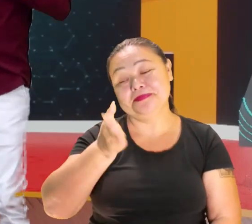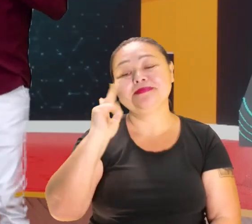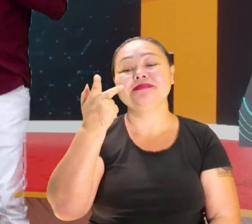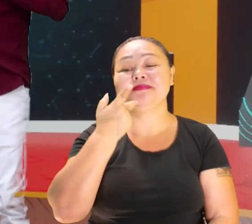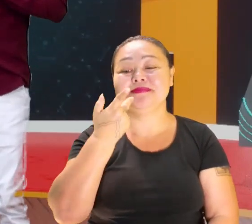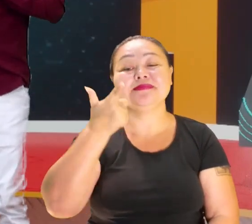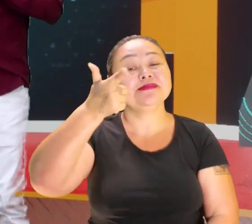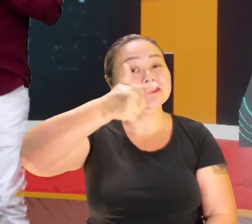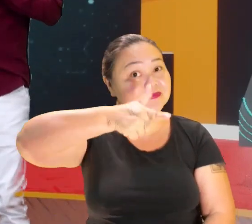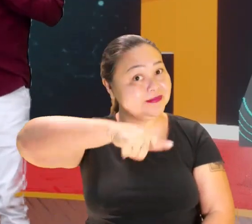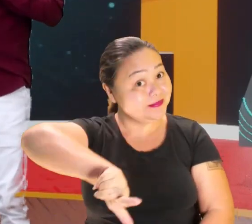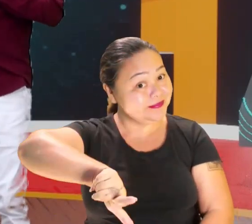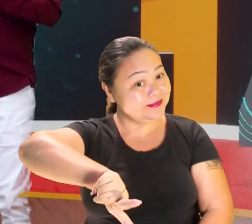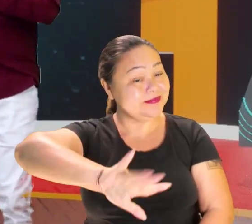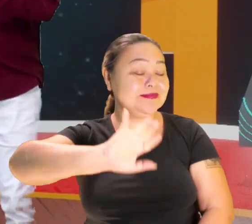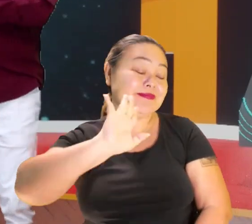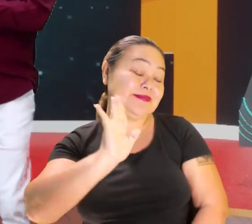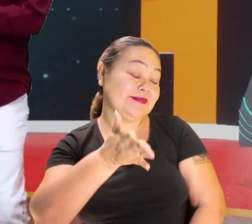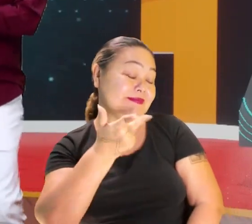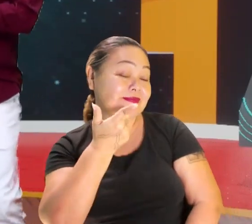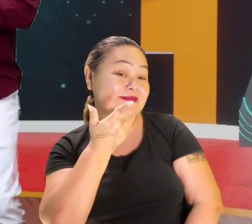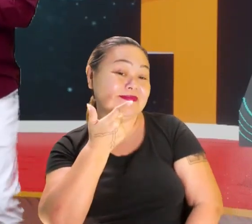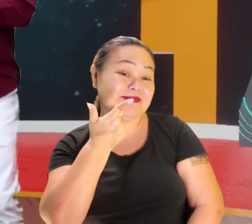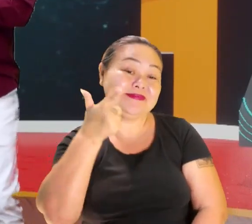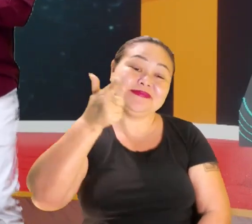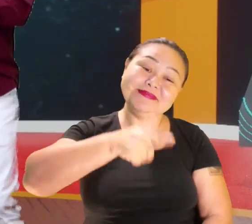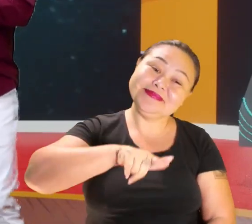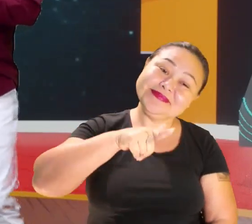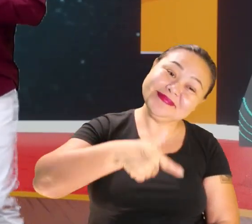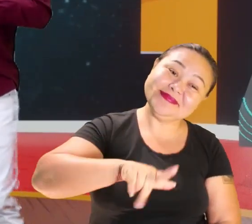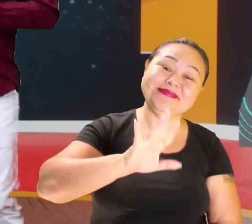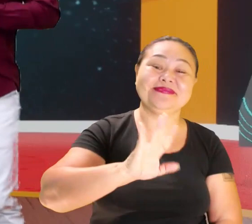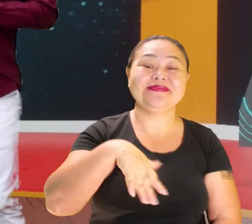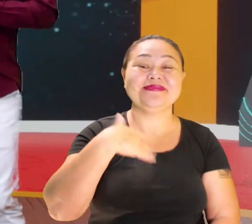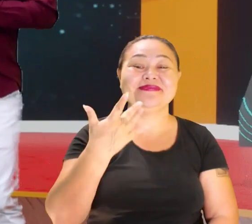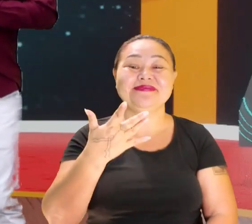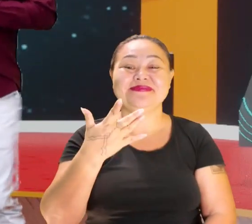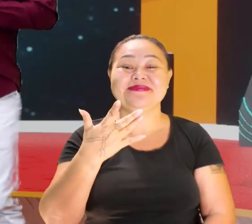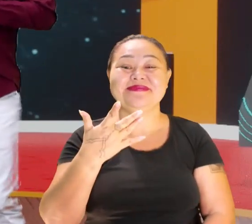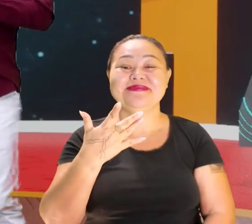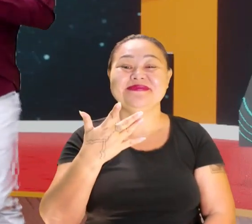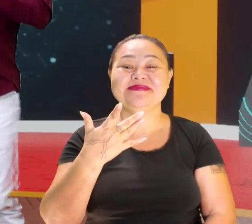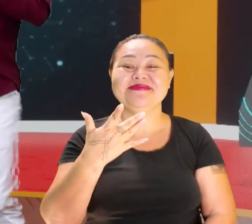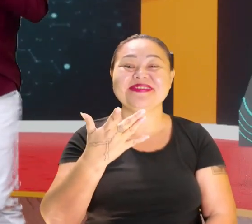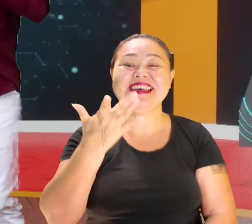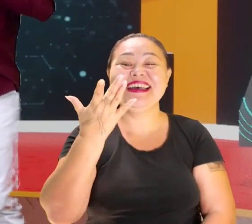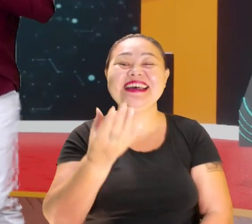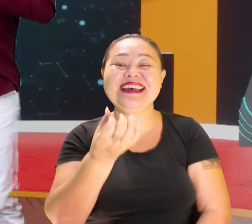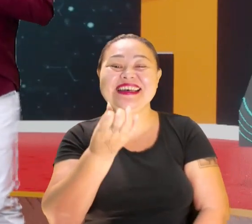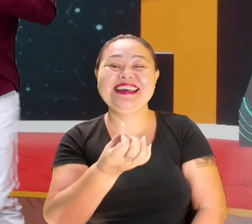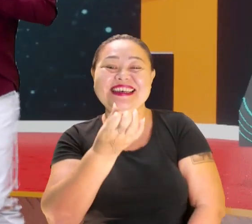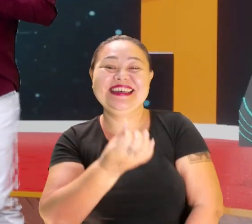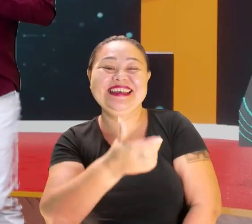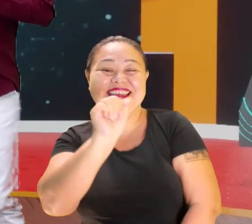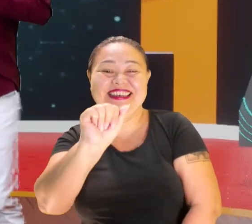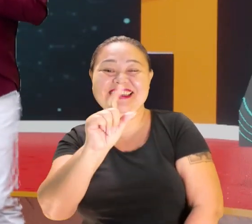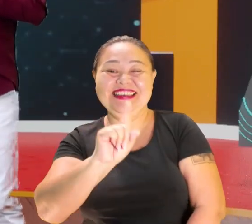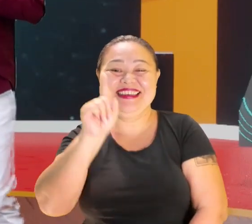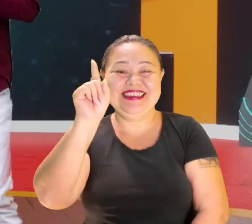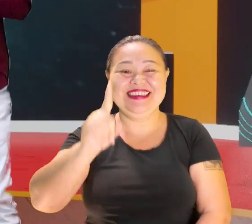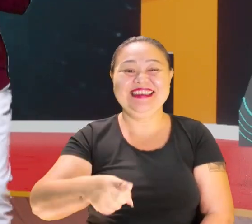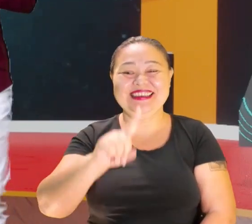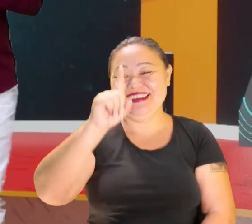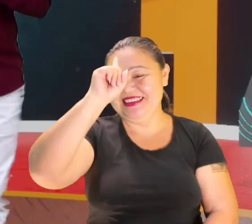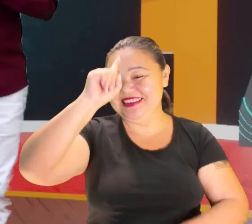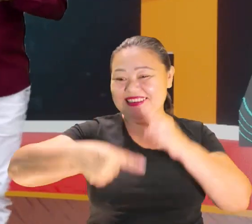falamos e vou repetir. Eu já falei. Difícil. Vou repetir. É o sexto A, que comando é isso aqui? É isso